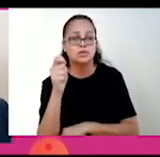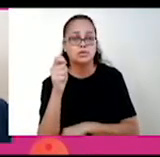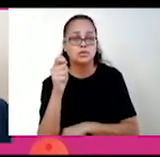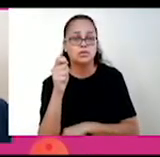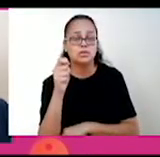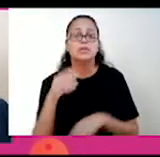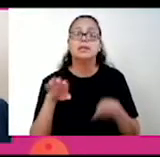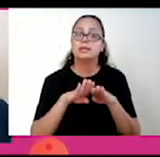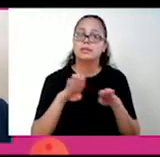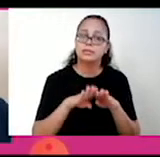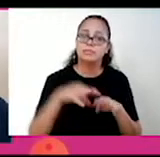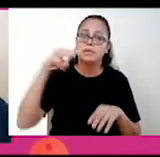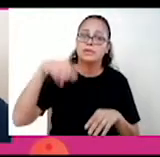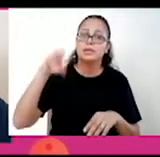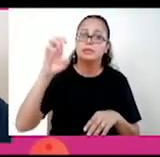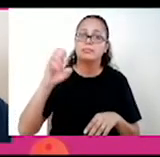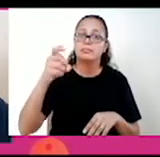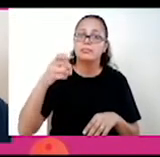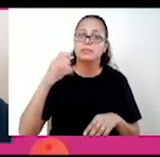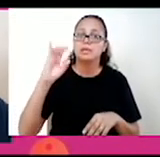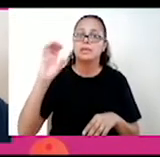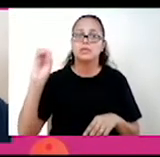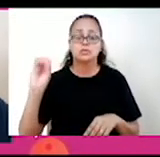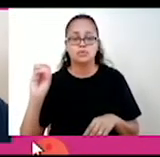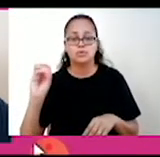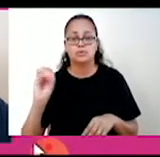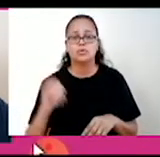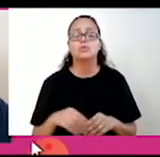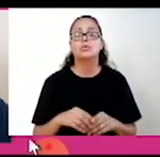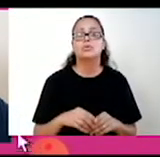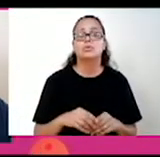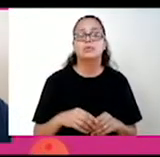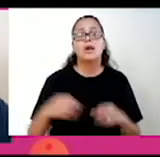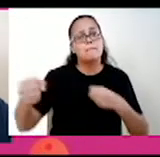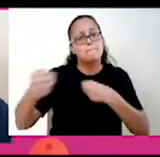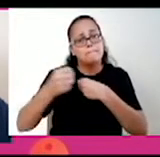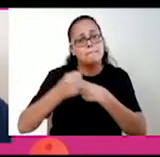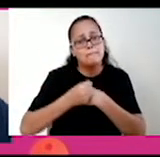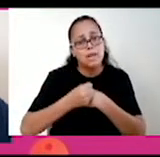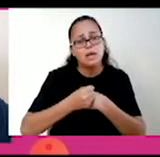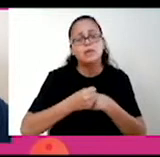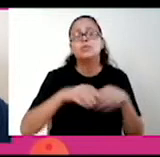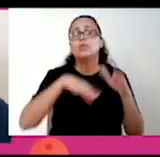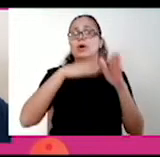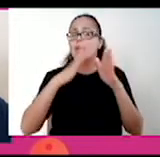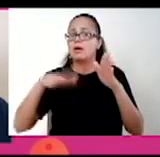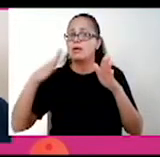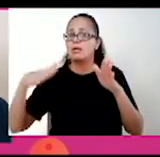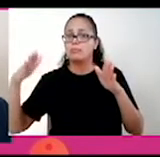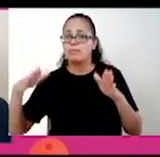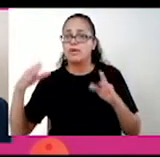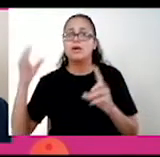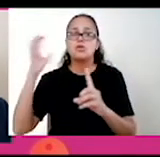a presença dele aqui no México também. Ele ocorre em áreas costeiras, ou seja, em áreas próximas ao oceano, né?